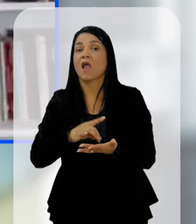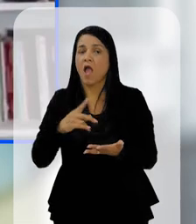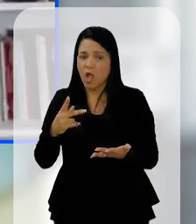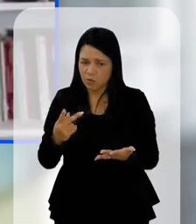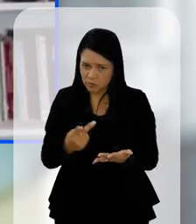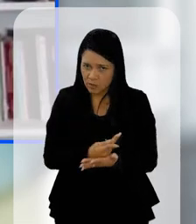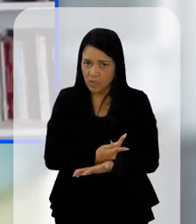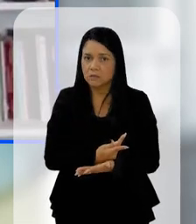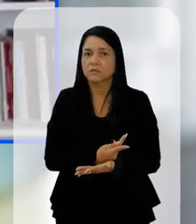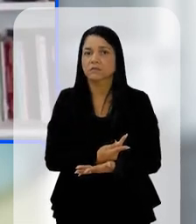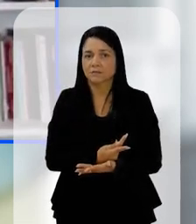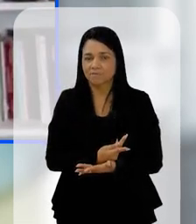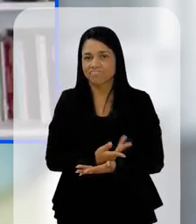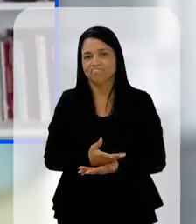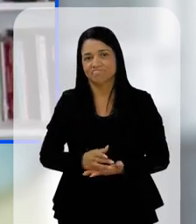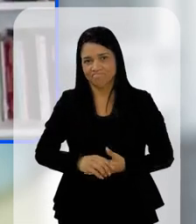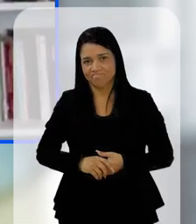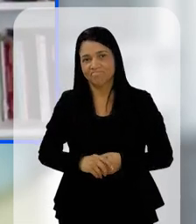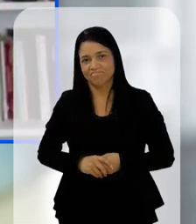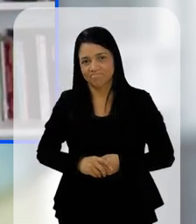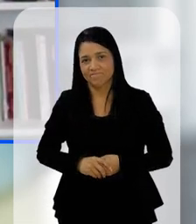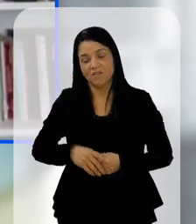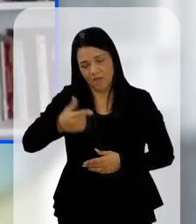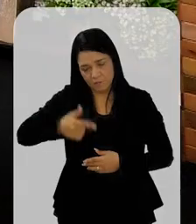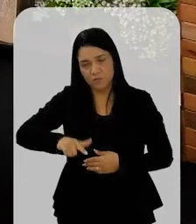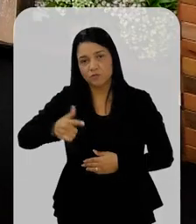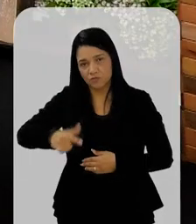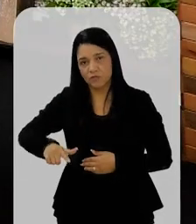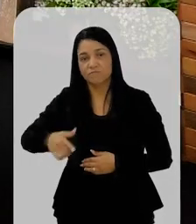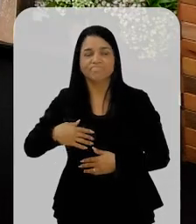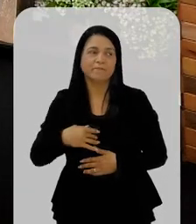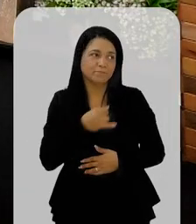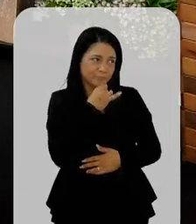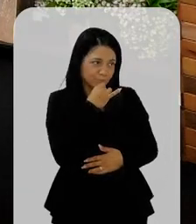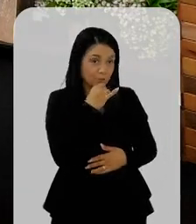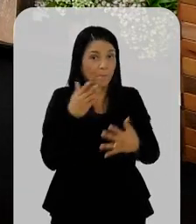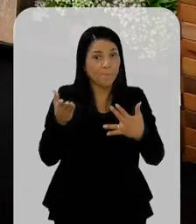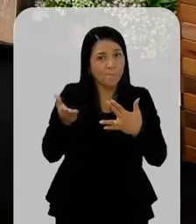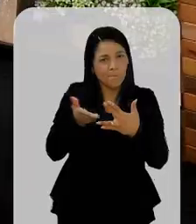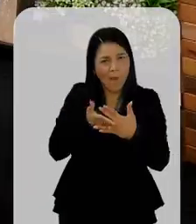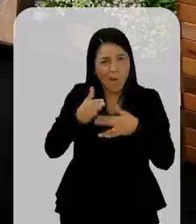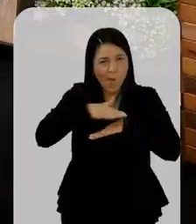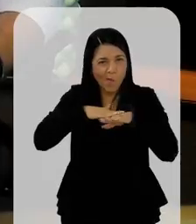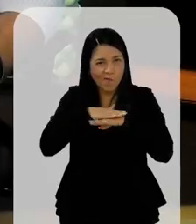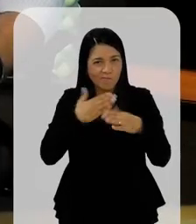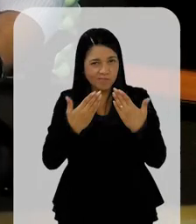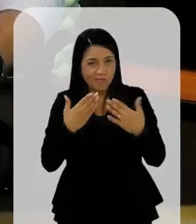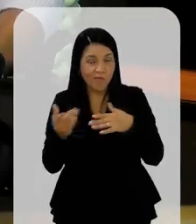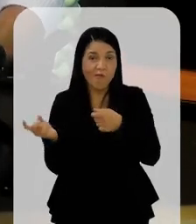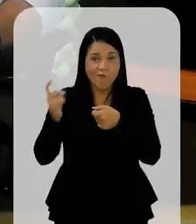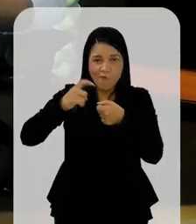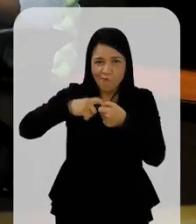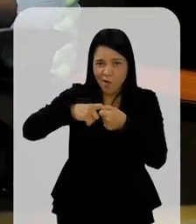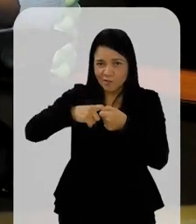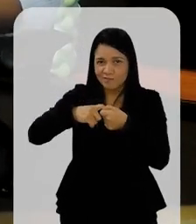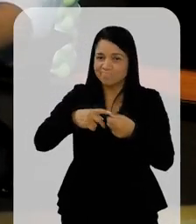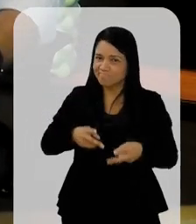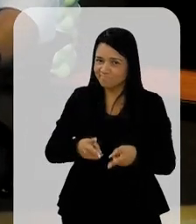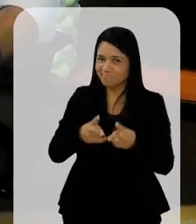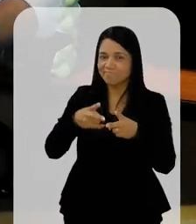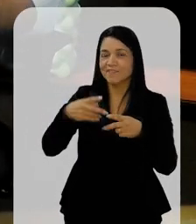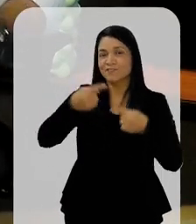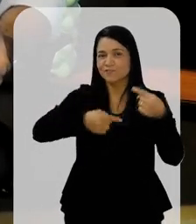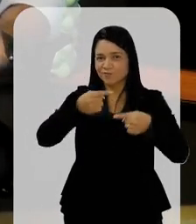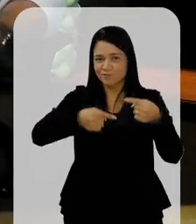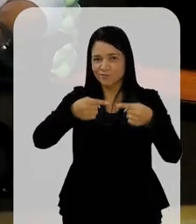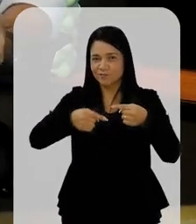vão acontecer, não tem a menor dúvida, e vão se repetir. Infelizmente, né? Eu vou fazer uma pausa na nossa conversa e na volta do intervalo a